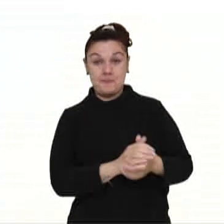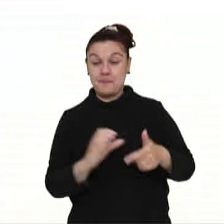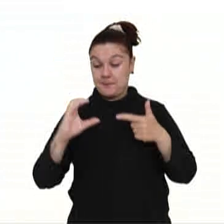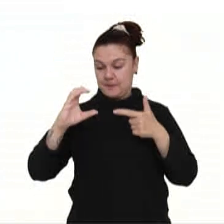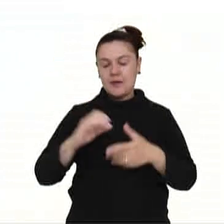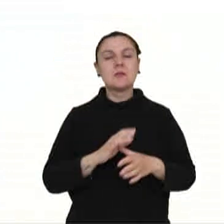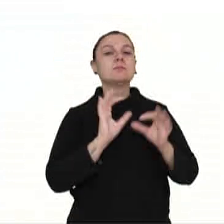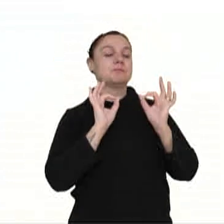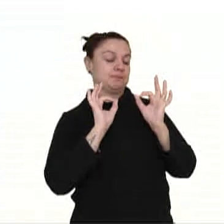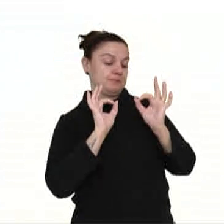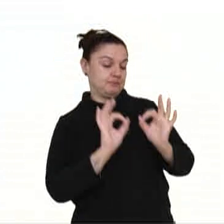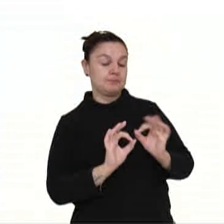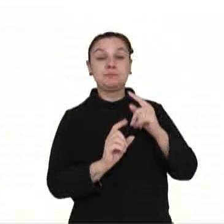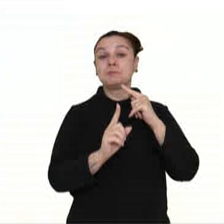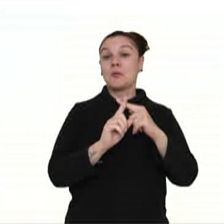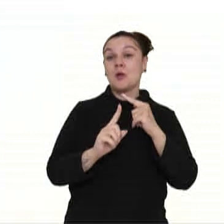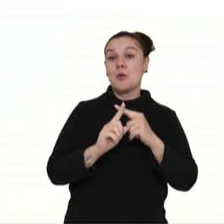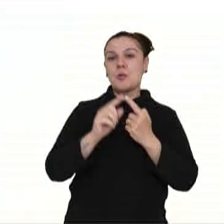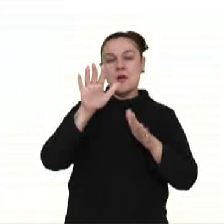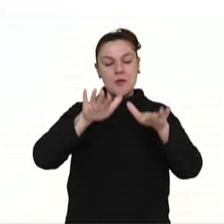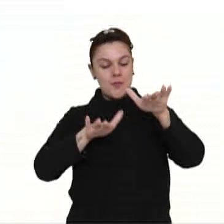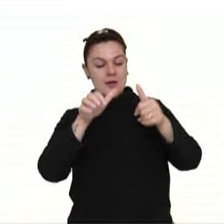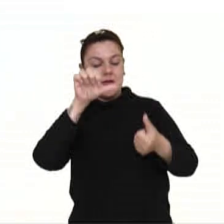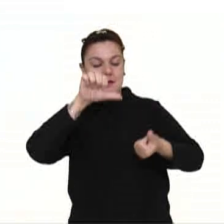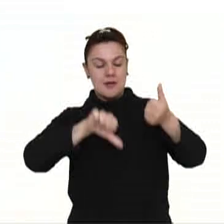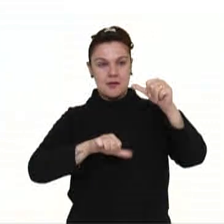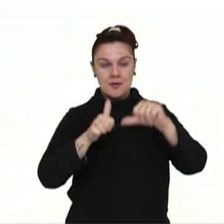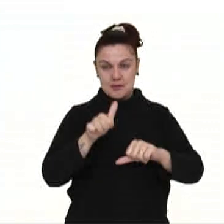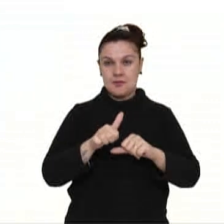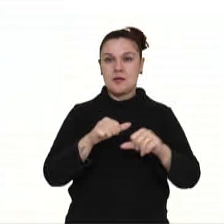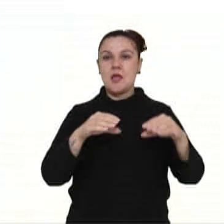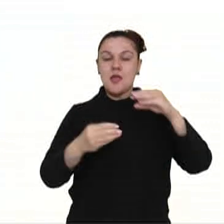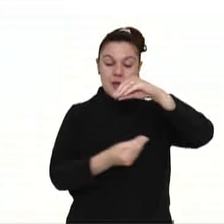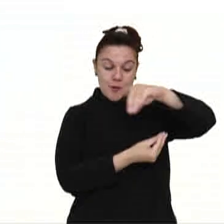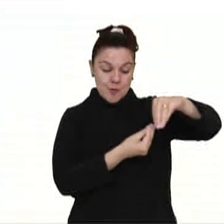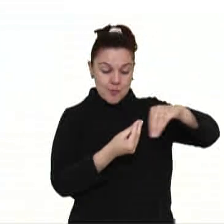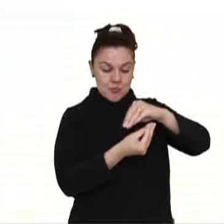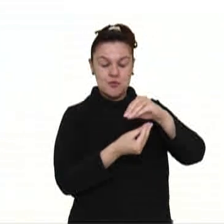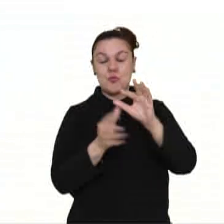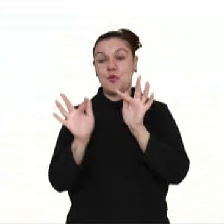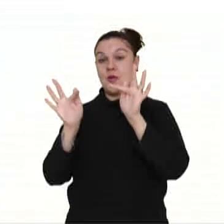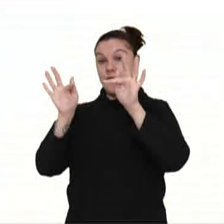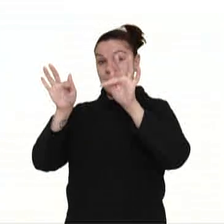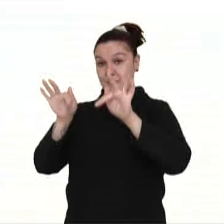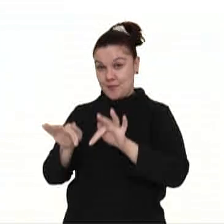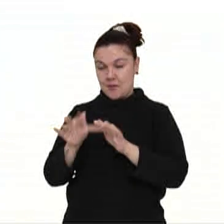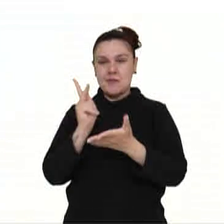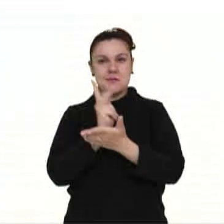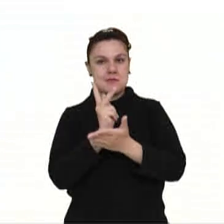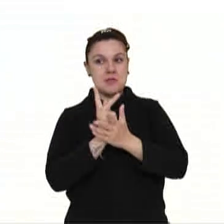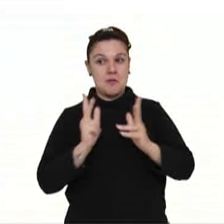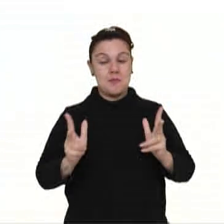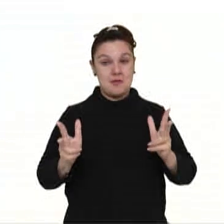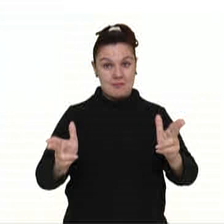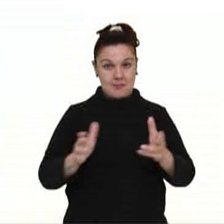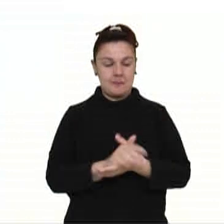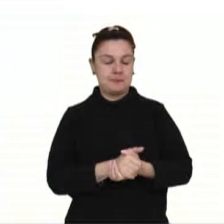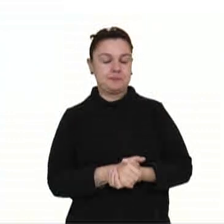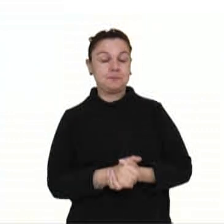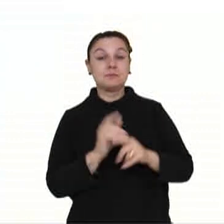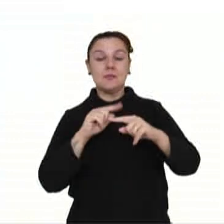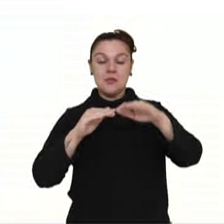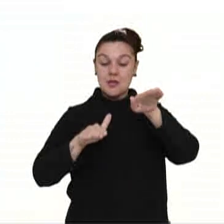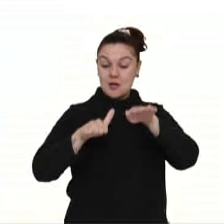C é correta, pois no equilíbrio químico as concentrações de reagente e as de produto sempre são iguais, desde